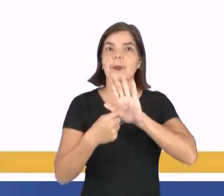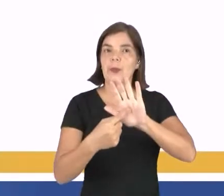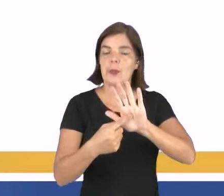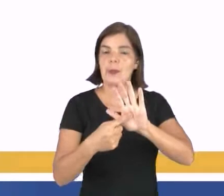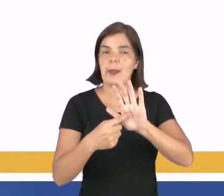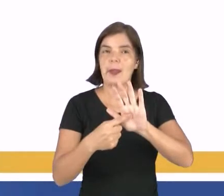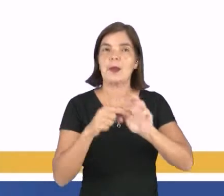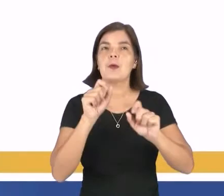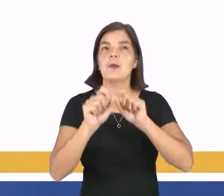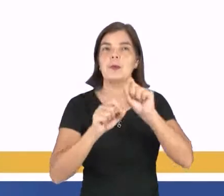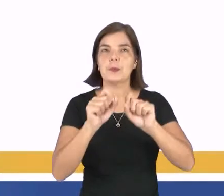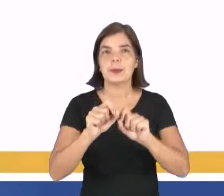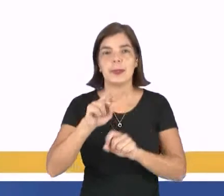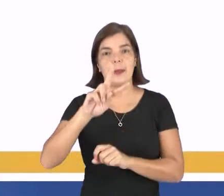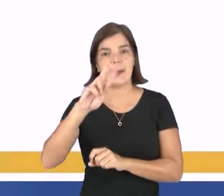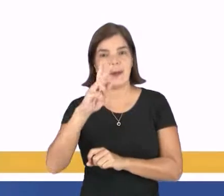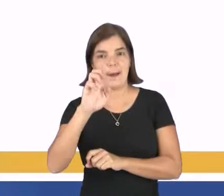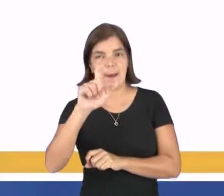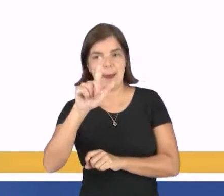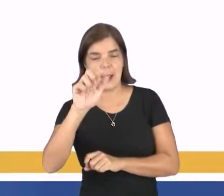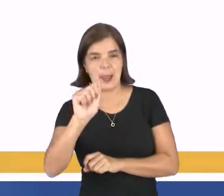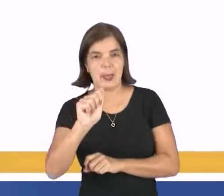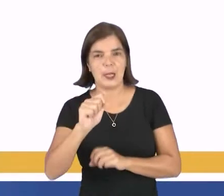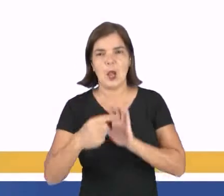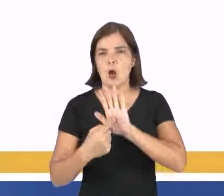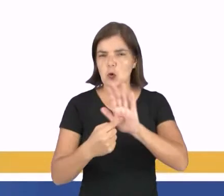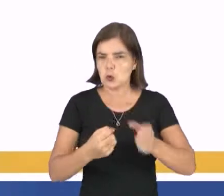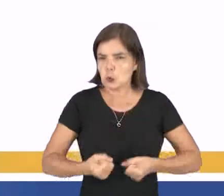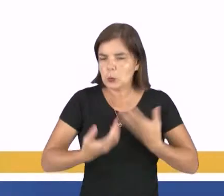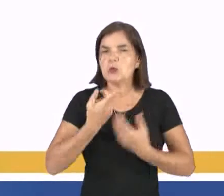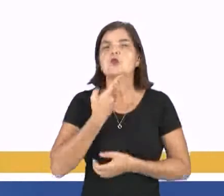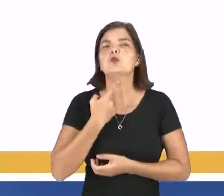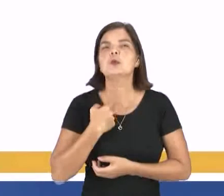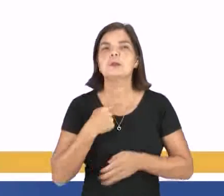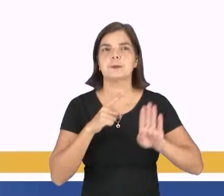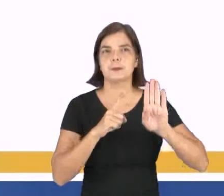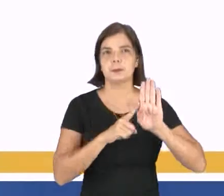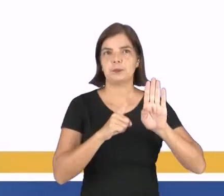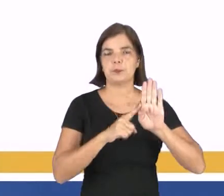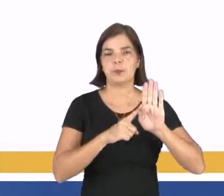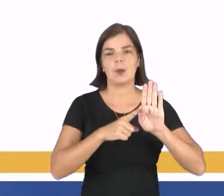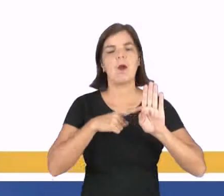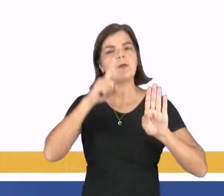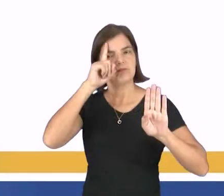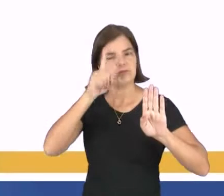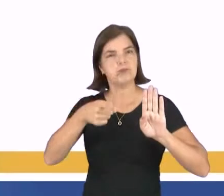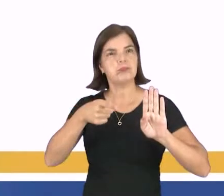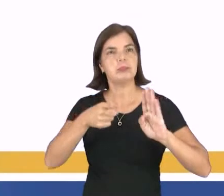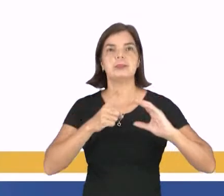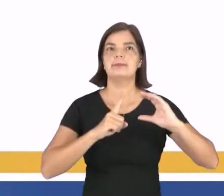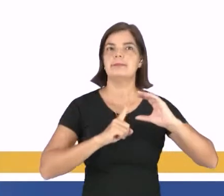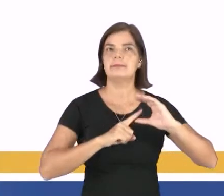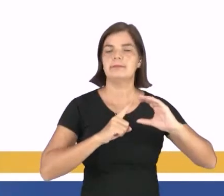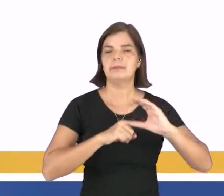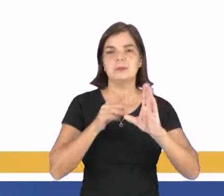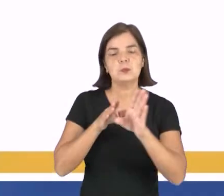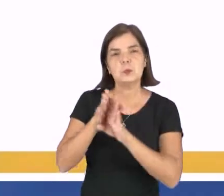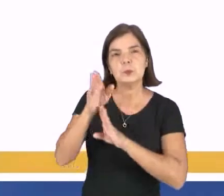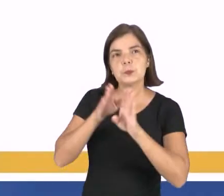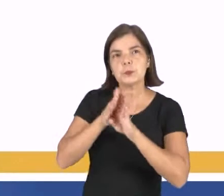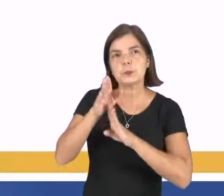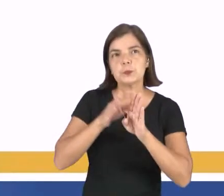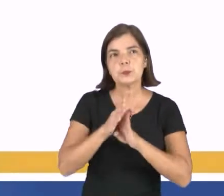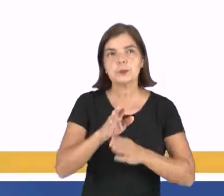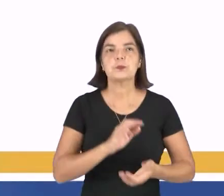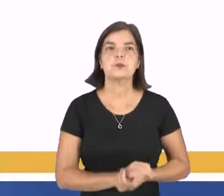Helga letra A expressão desejo letra B de uma ordem letras disse um